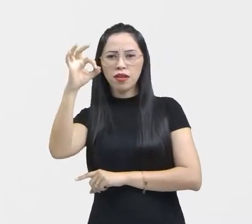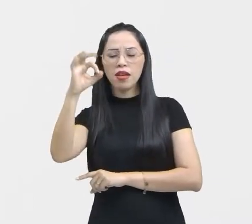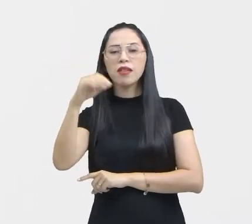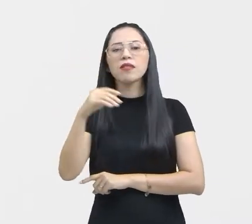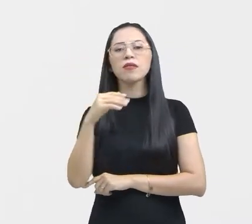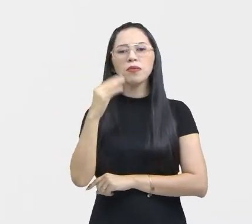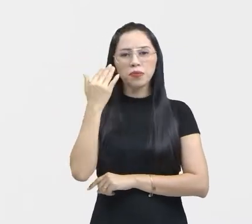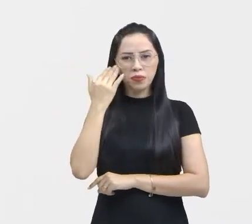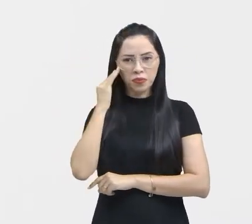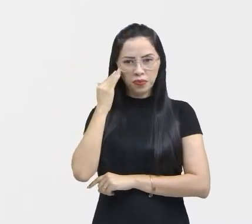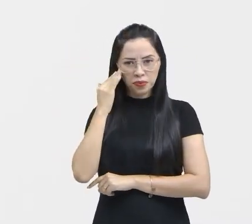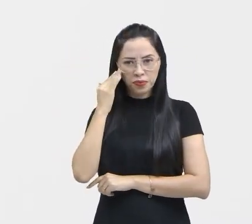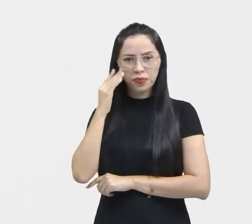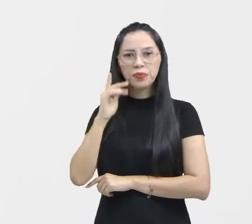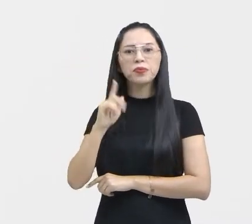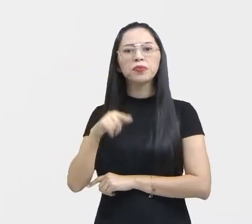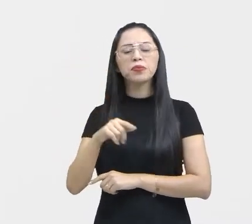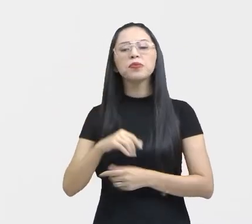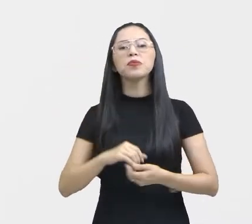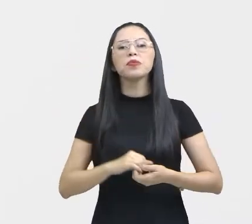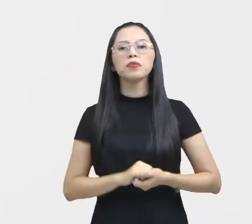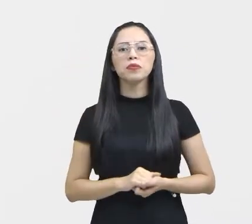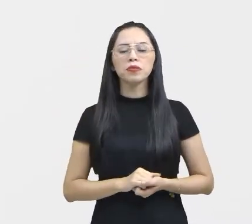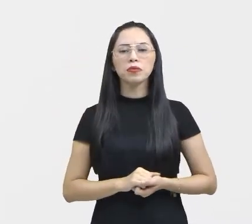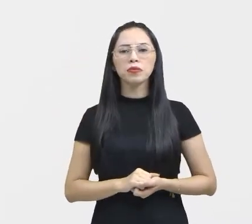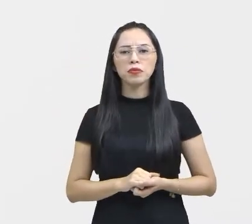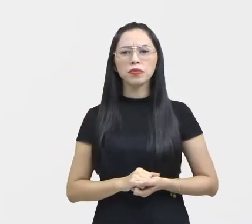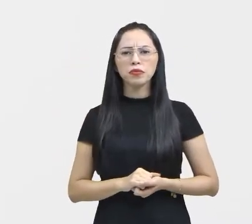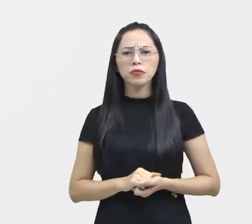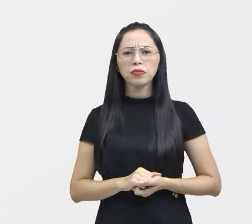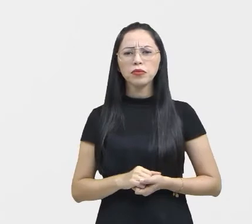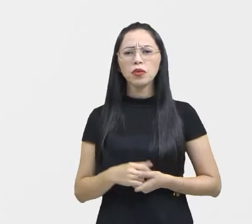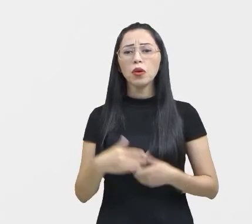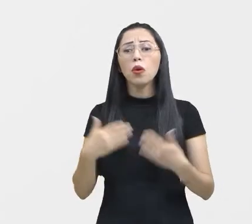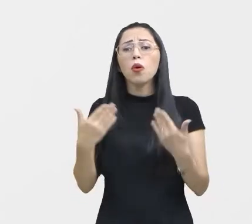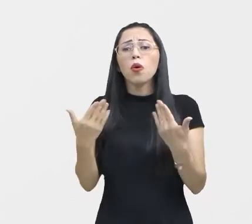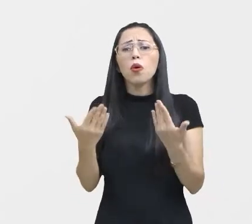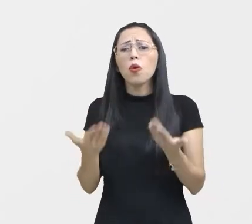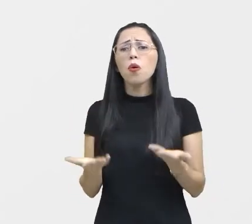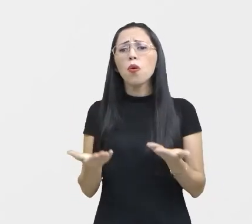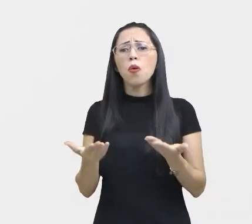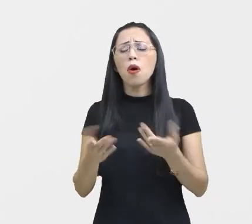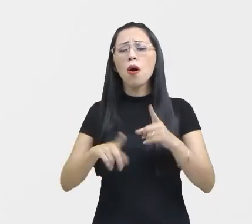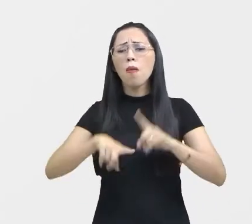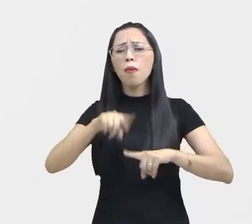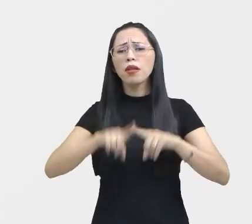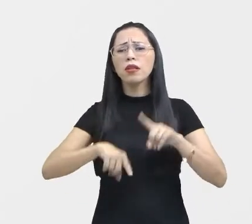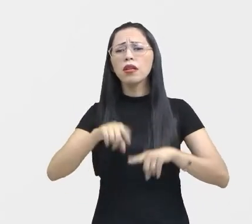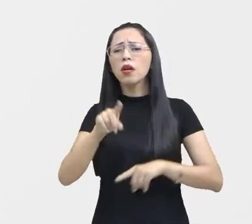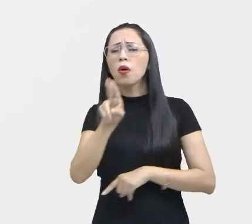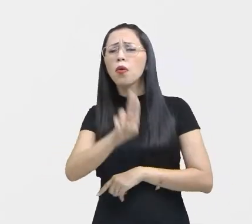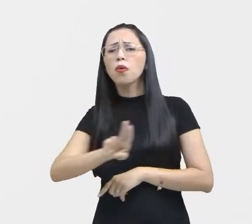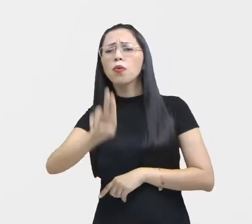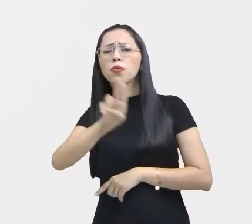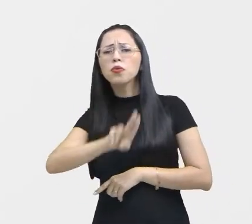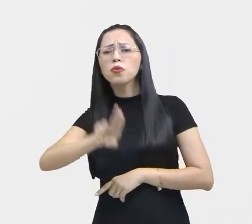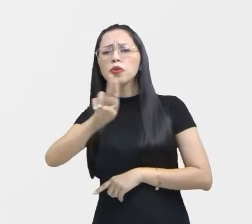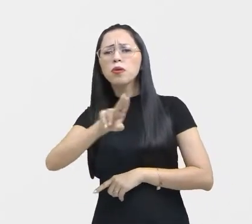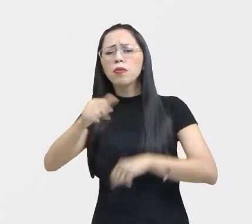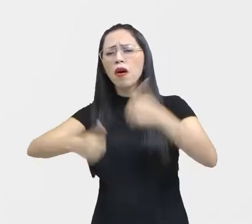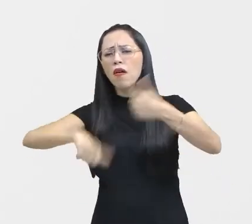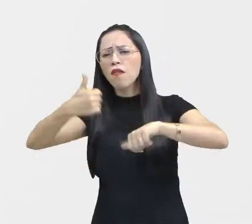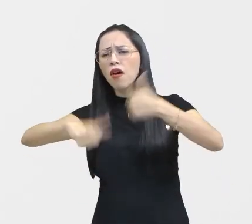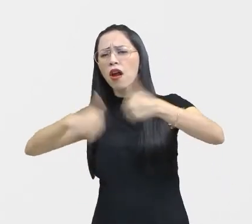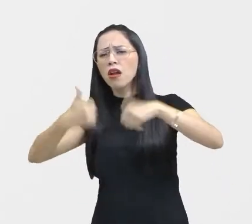letra C. Muito bem. E qual é o aparelho que nós usamos para fazer a medição de temperatura? É o termômetro,